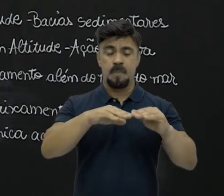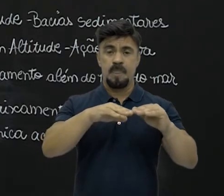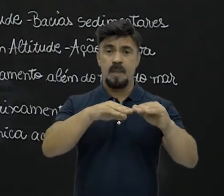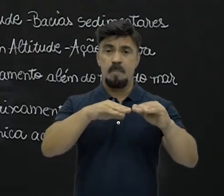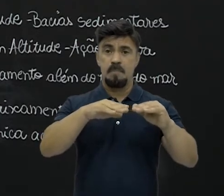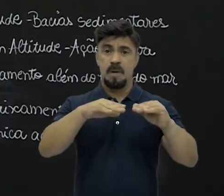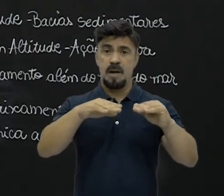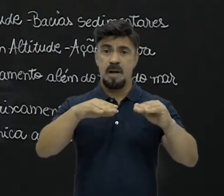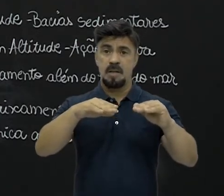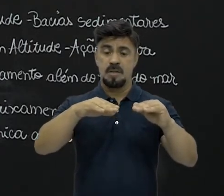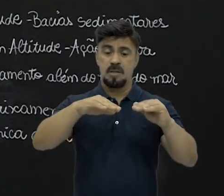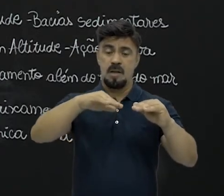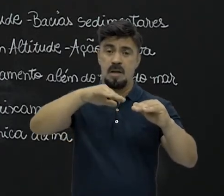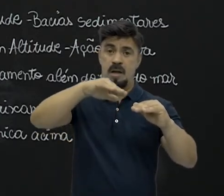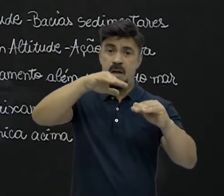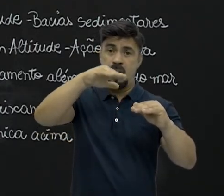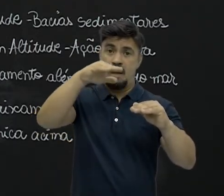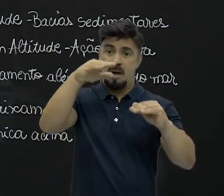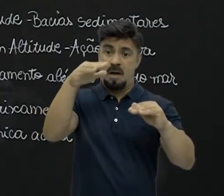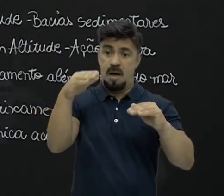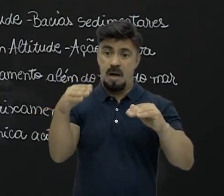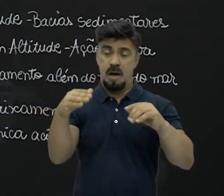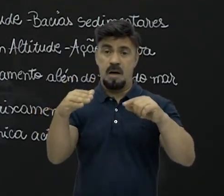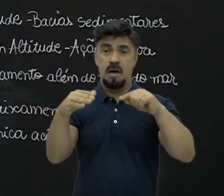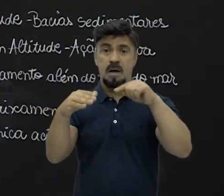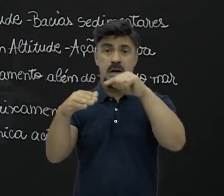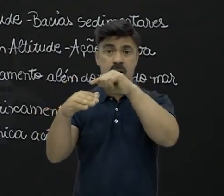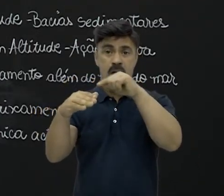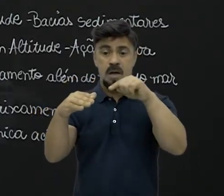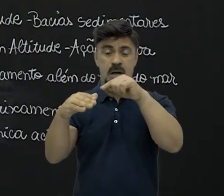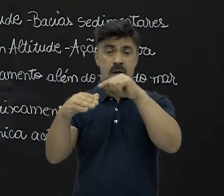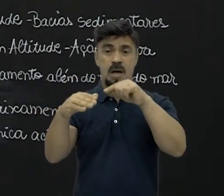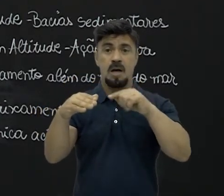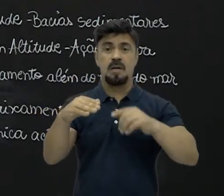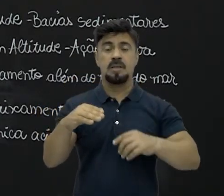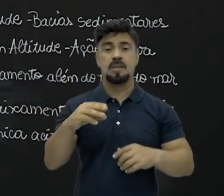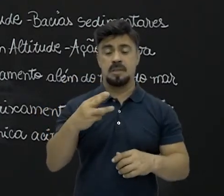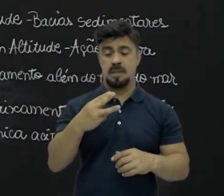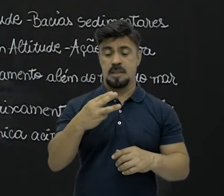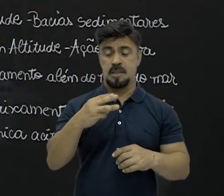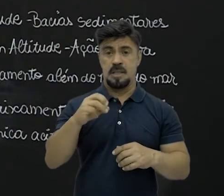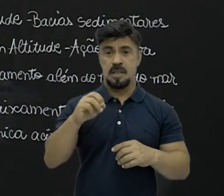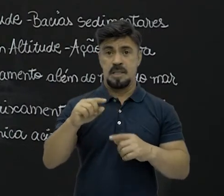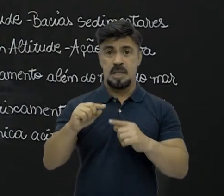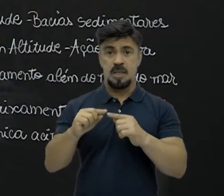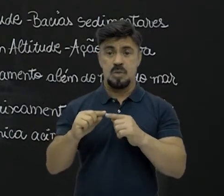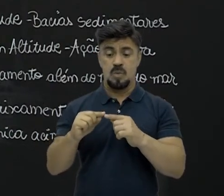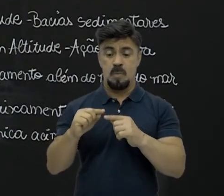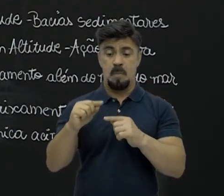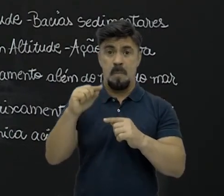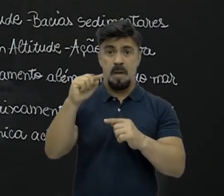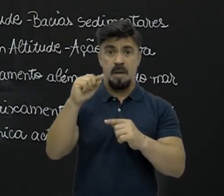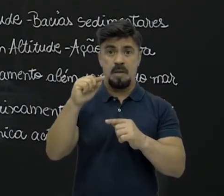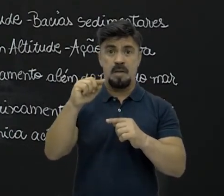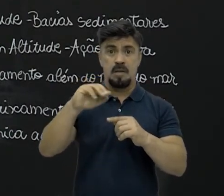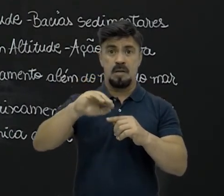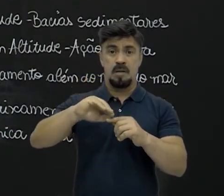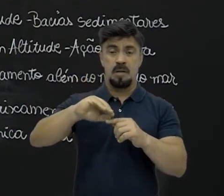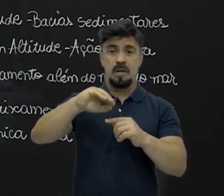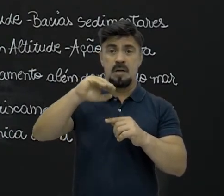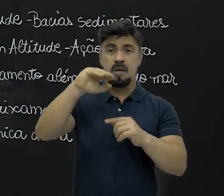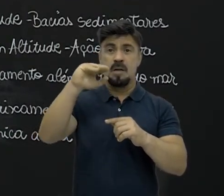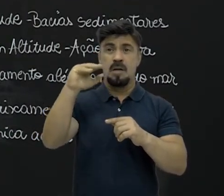plano alto, tá lembrado? Uma área acima de 300 metros de altitude e que ao invés de sedimentar, ela